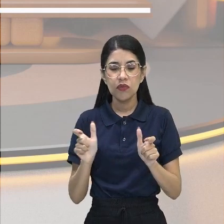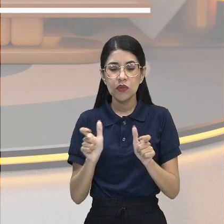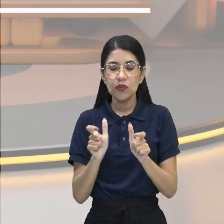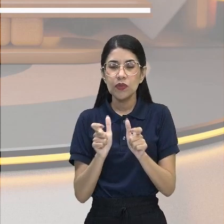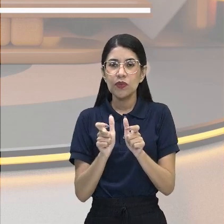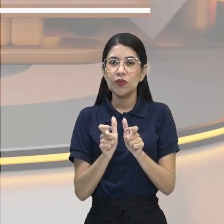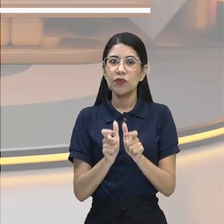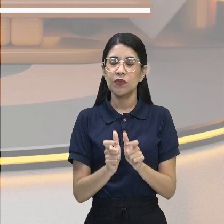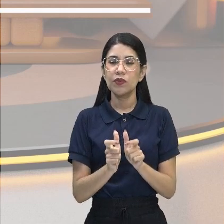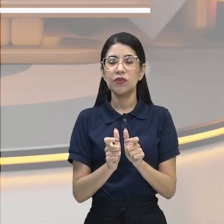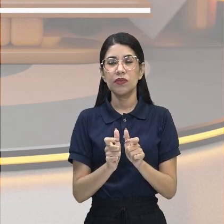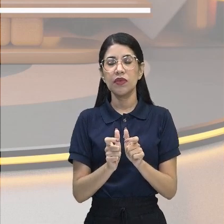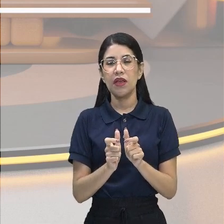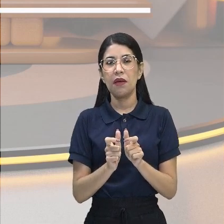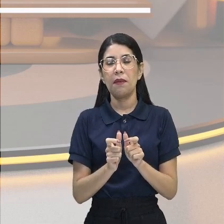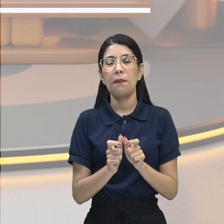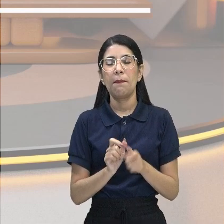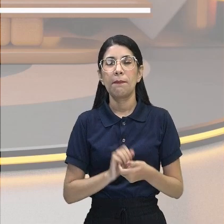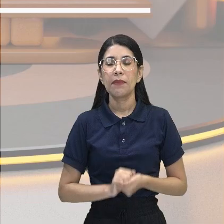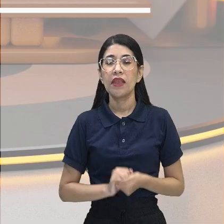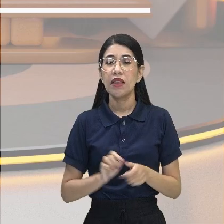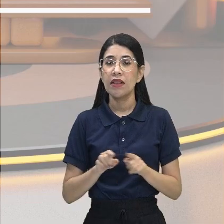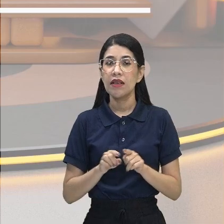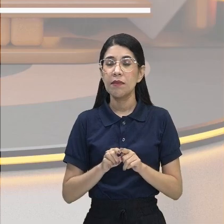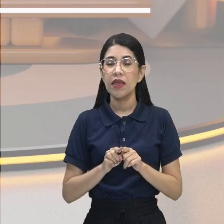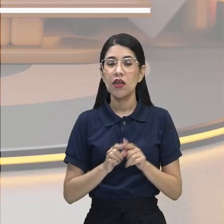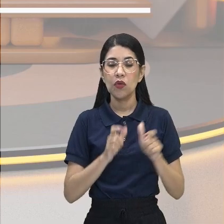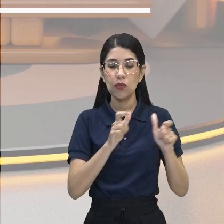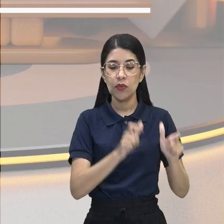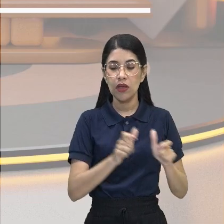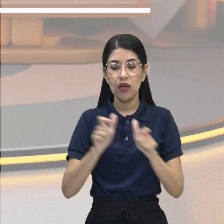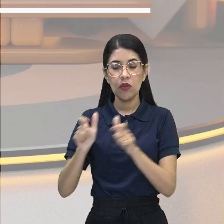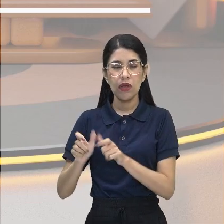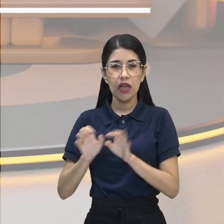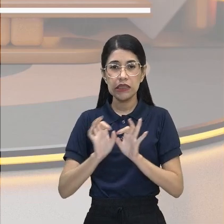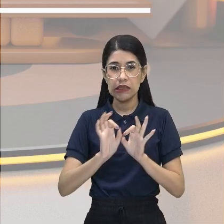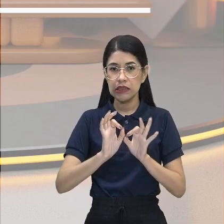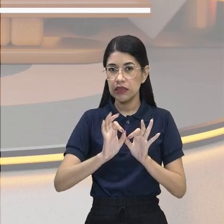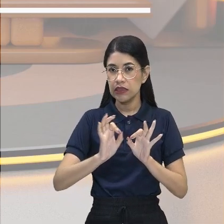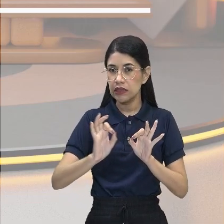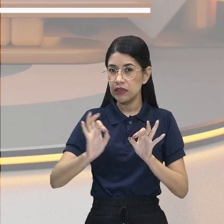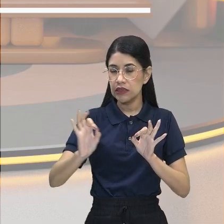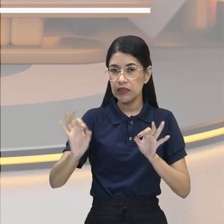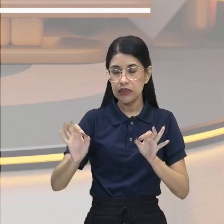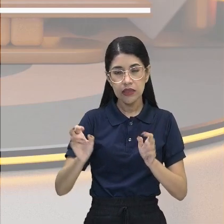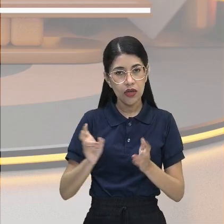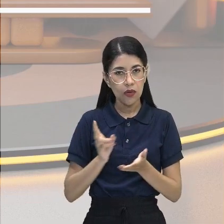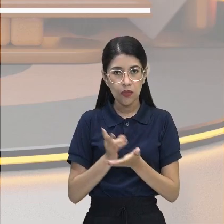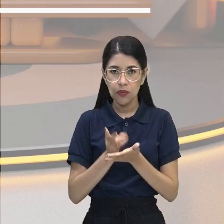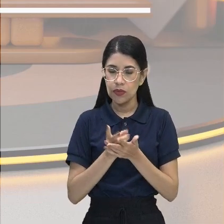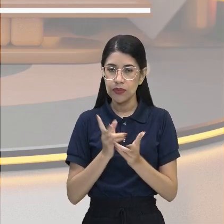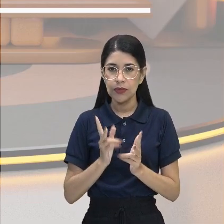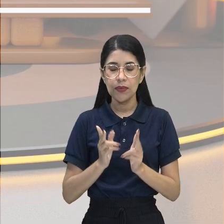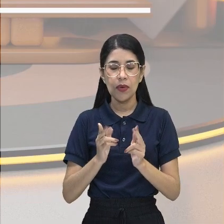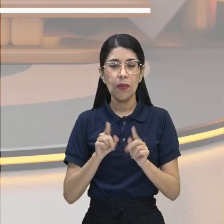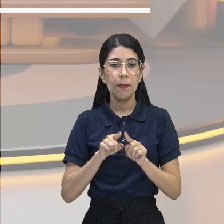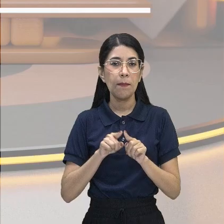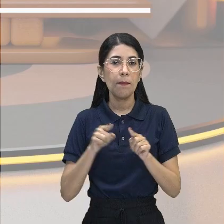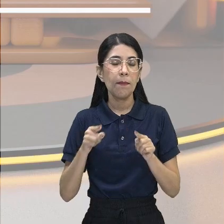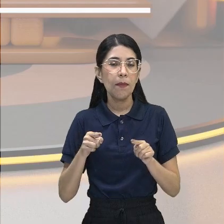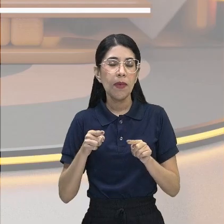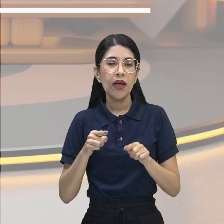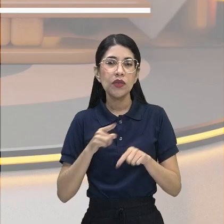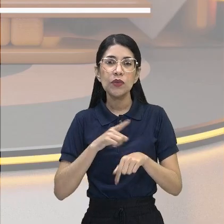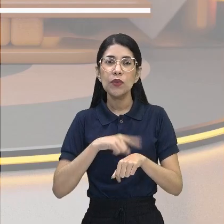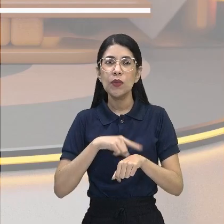diminuiu. E a distância entre os lugares, né, o tamanho do mundo permanece o mesmo, mas o tempo que a gente leva